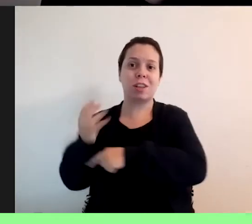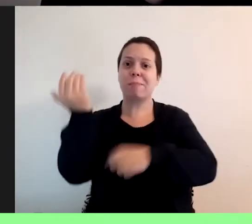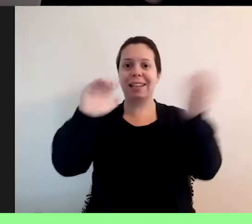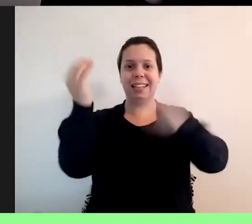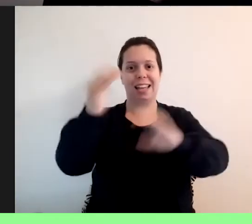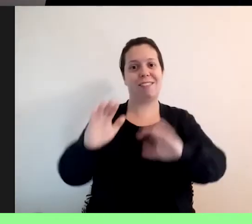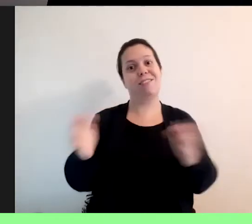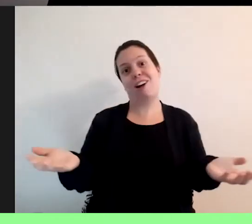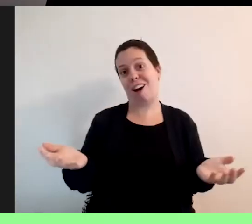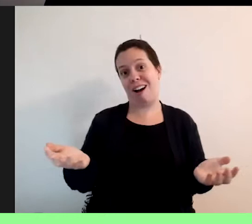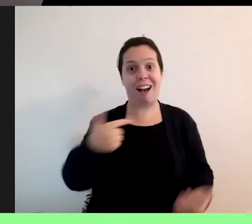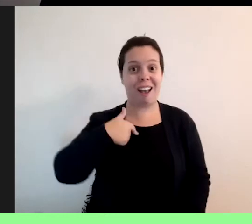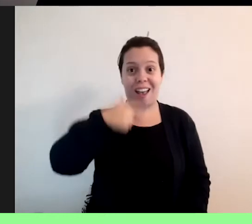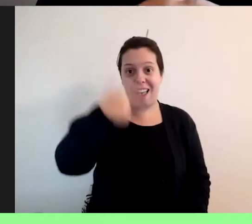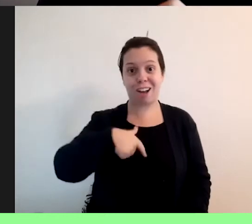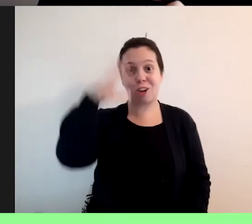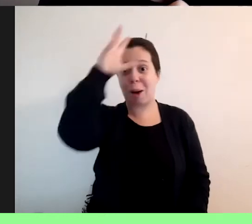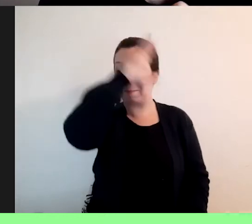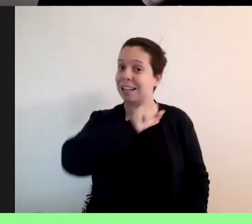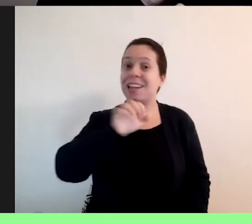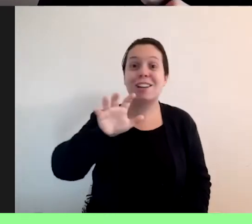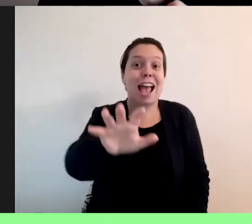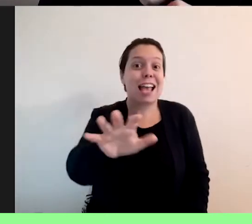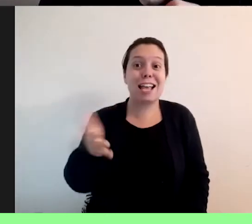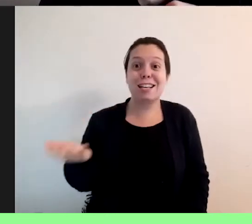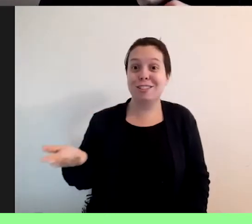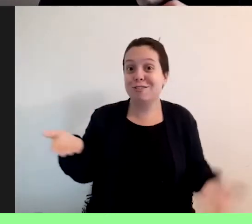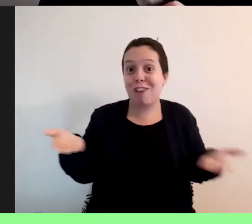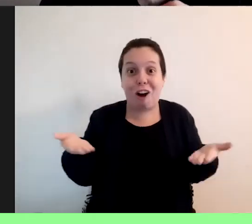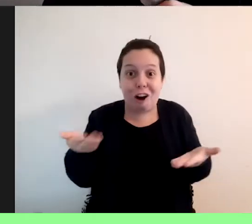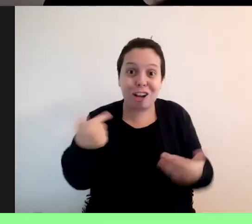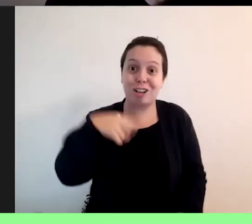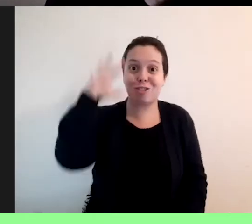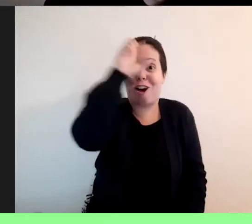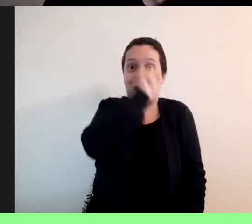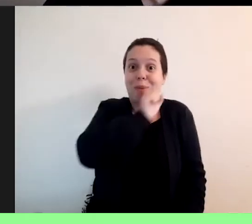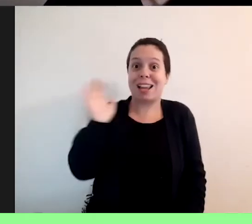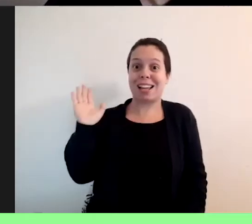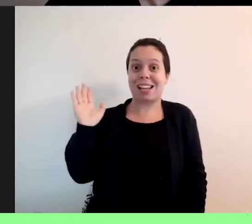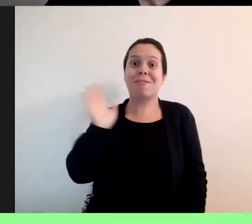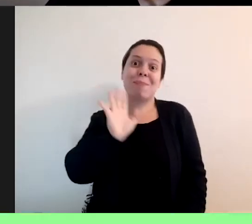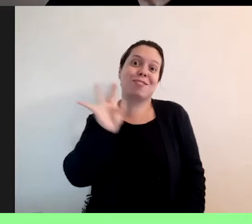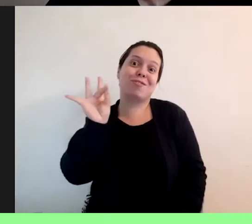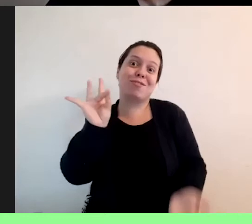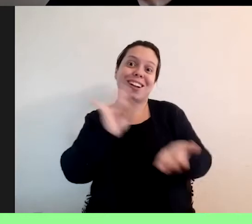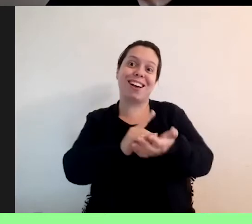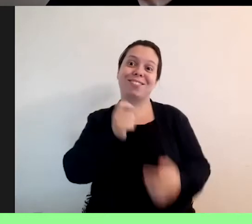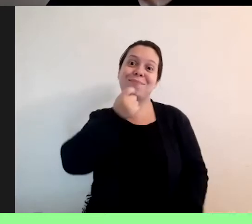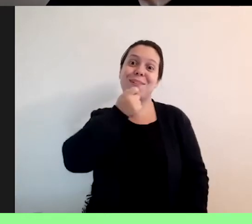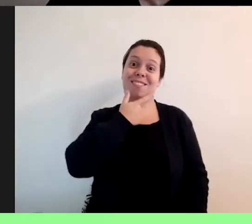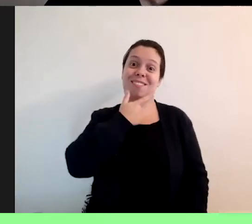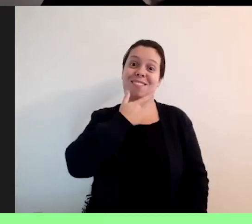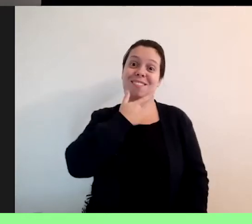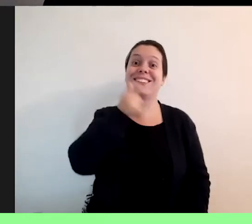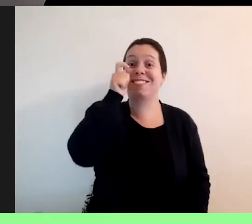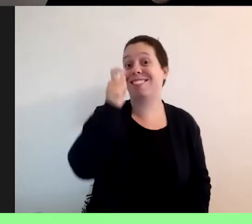isso. Isso que temos pra hoje. E foi bem engraçado, foi legal. Foi interessante